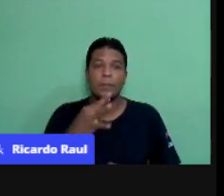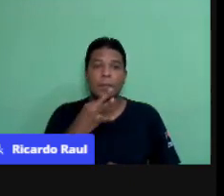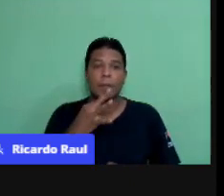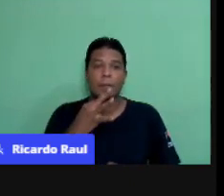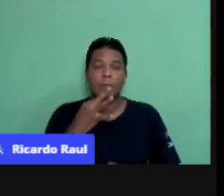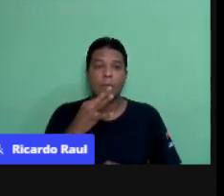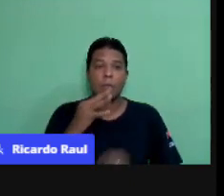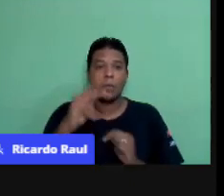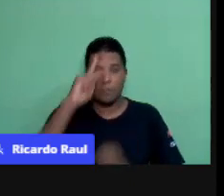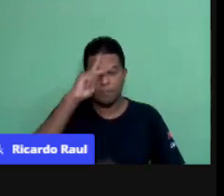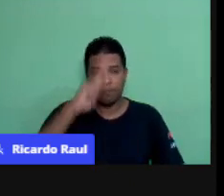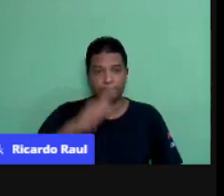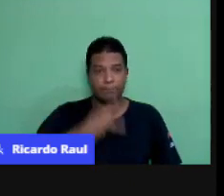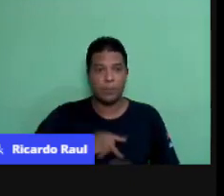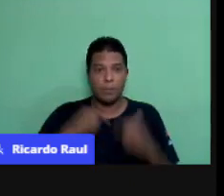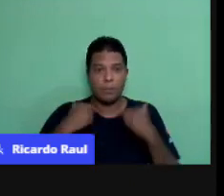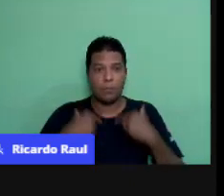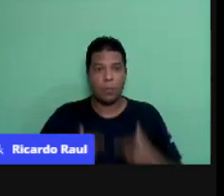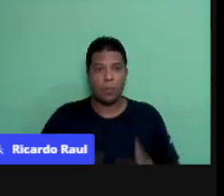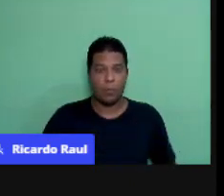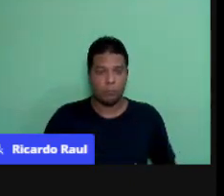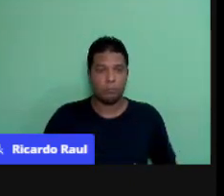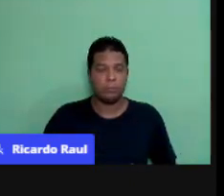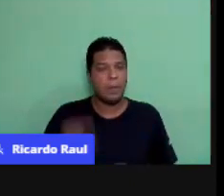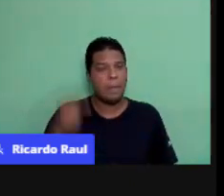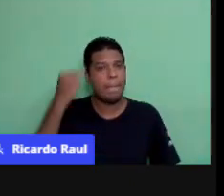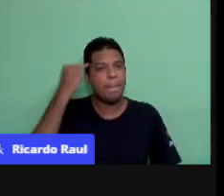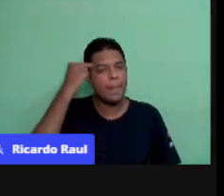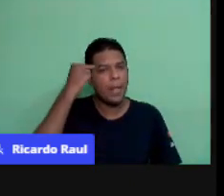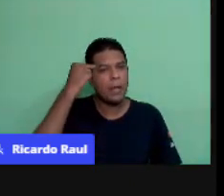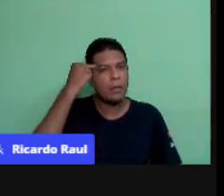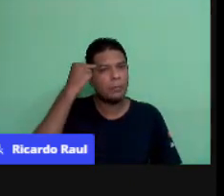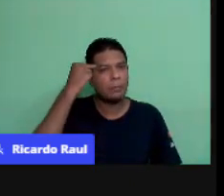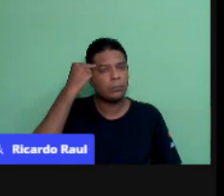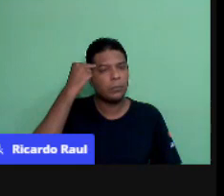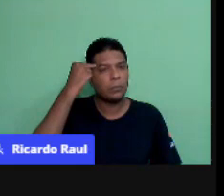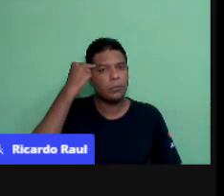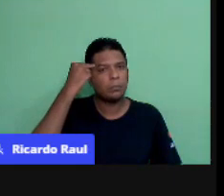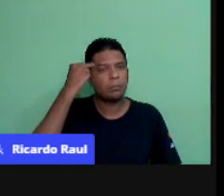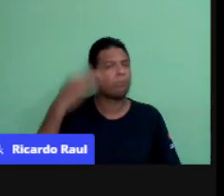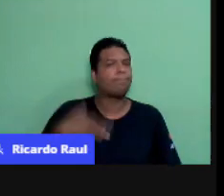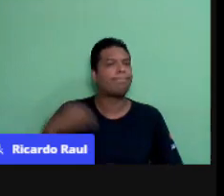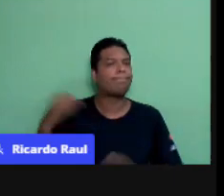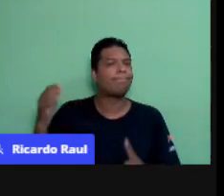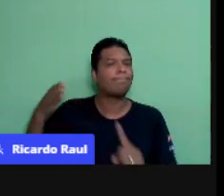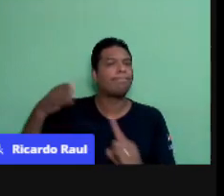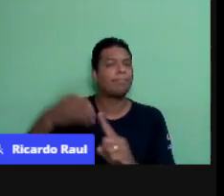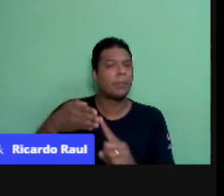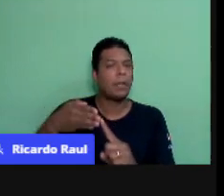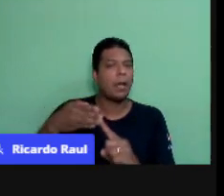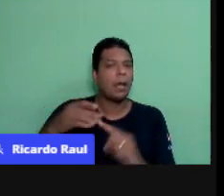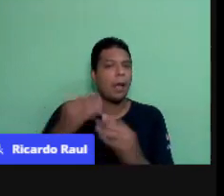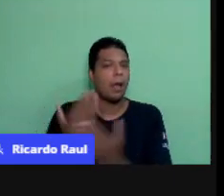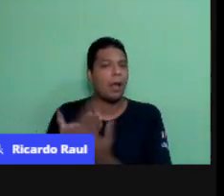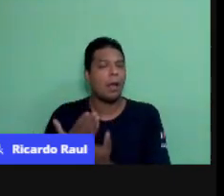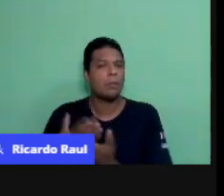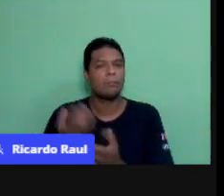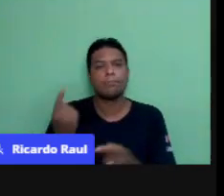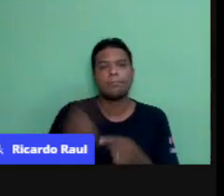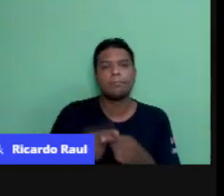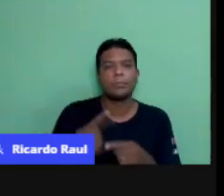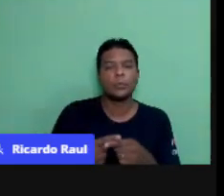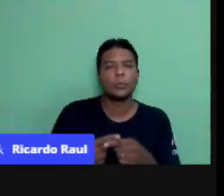próprio corpo. Então, eu tenho que pensar qual é o meu objetivo para aquela aula. Por que eu